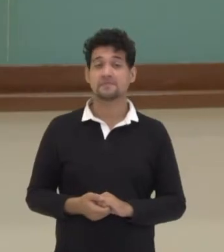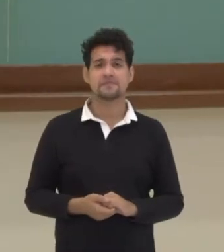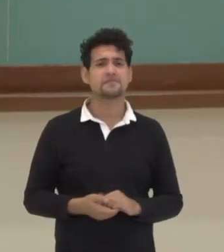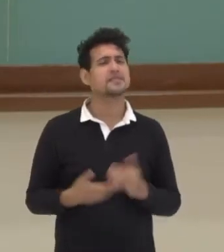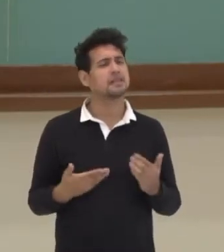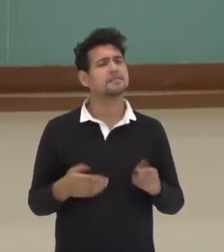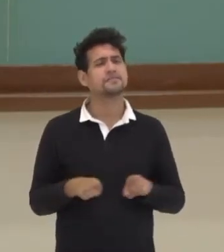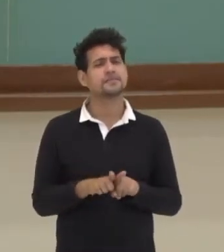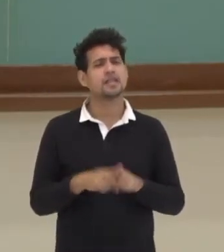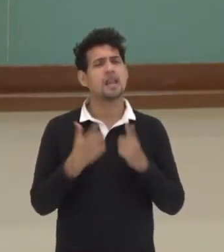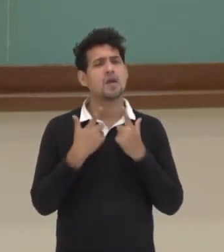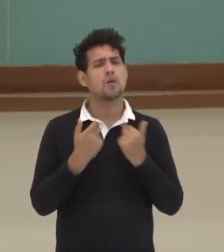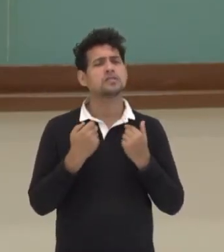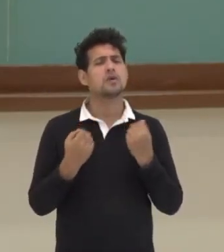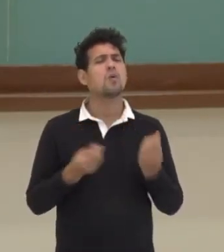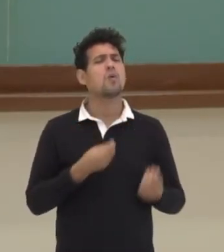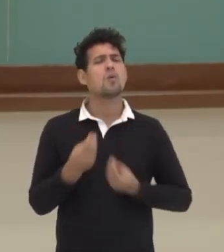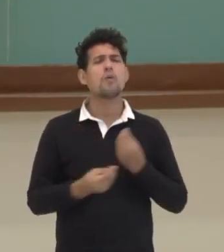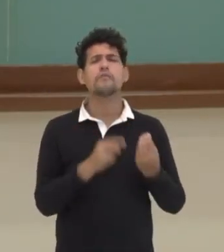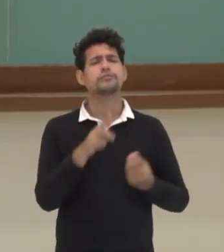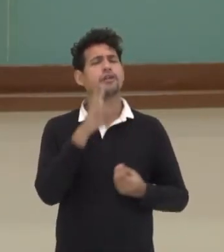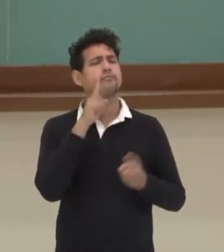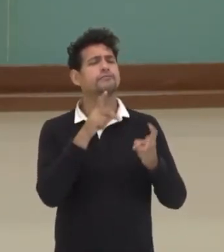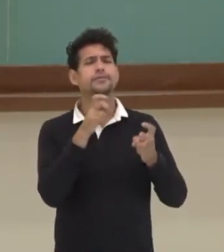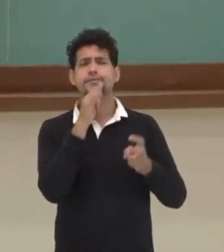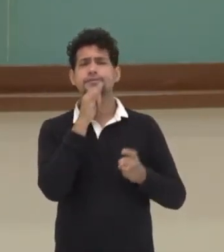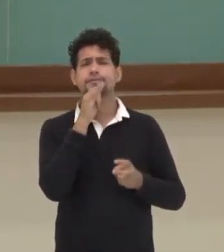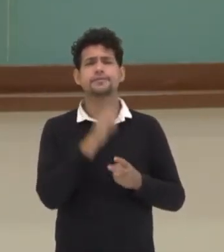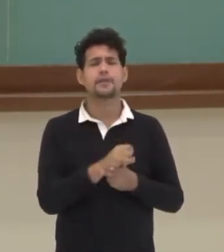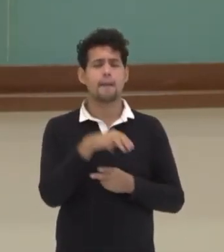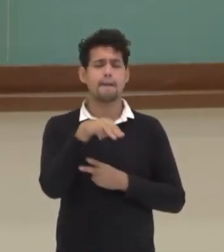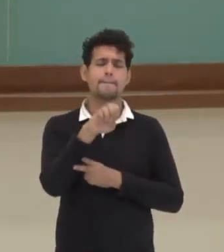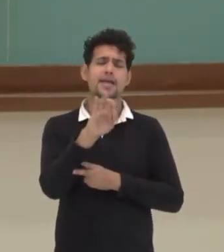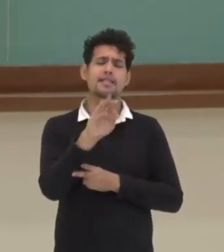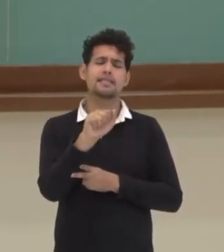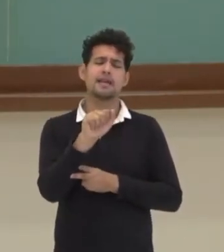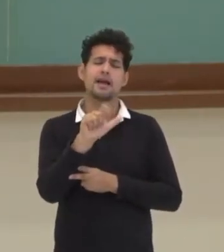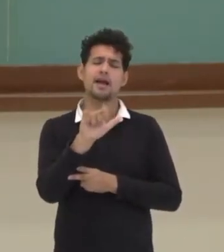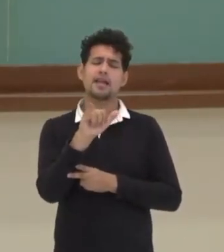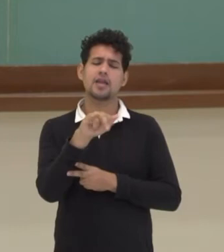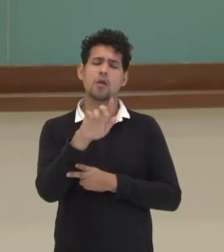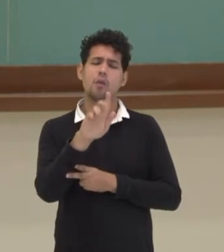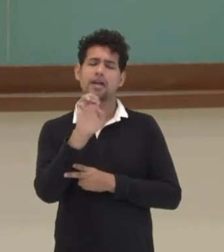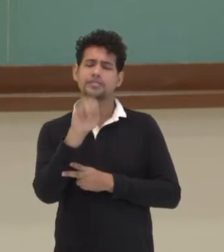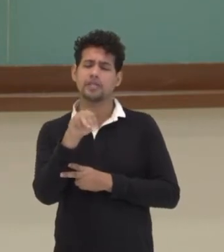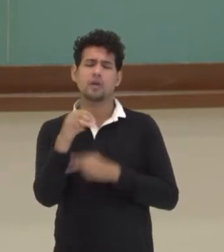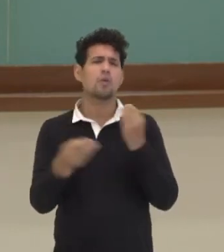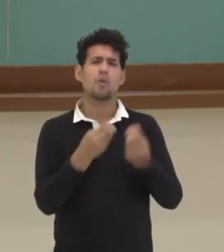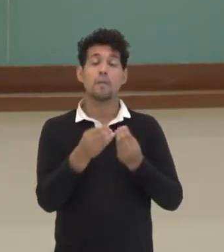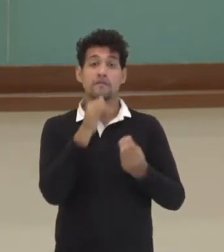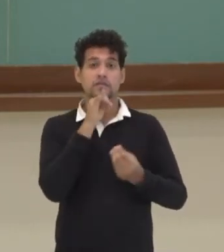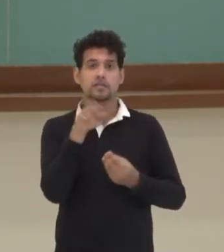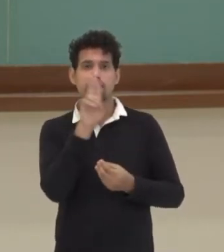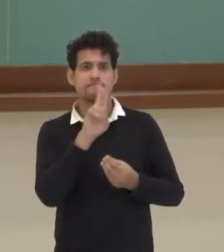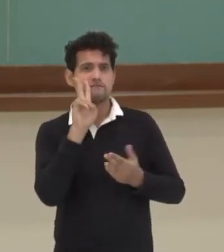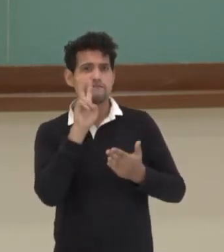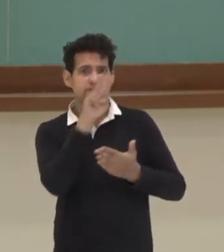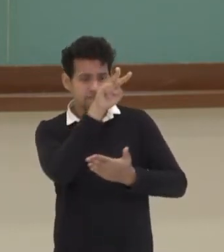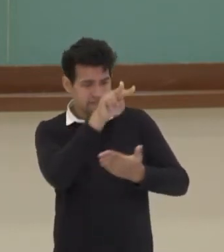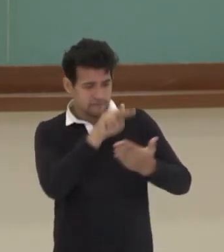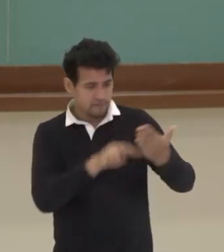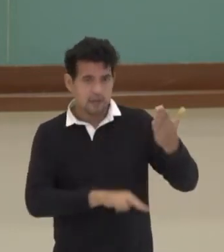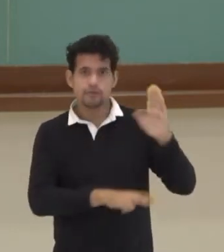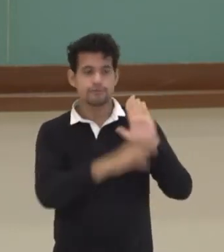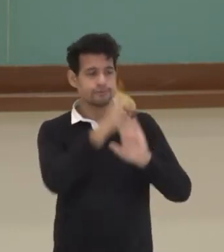Metalinguagem. Quantas vezes você já ouviu essa expressão metalinguagem? Quando você consulta o dicionário e